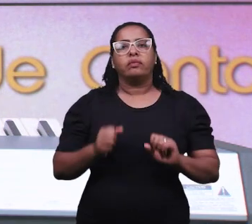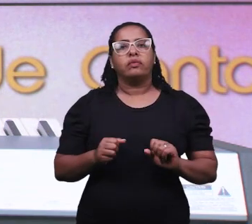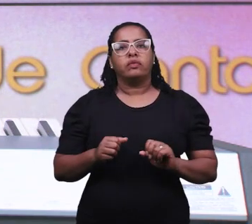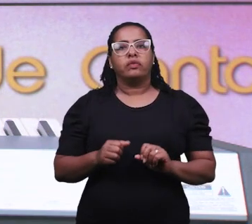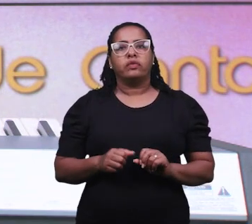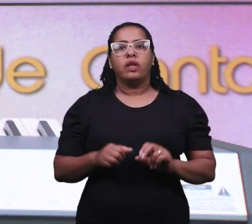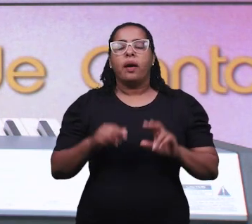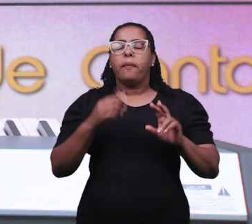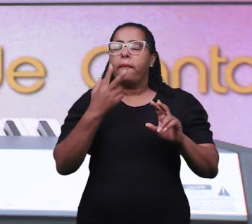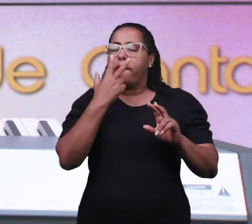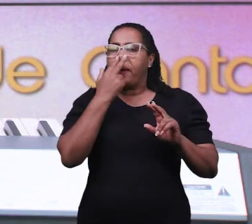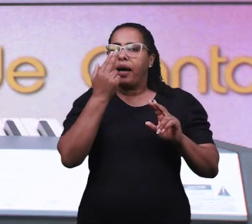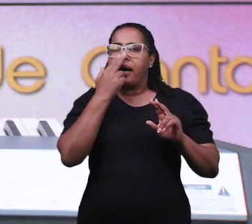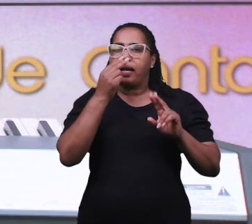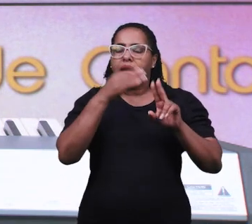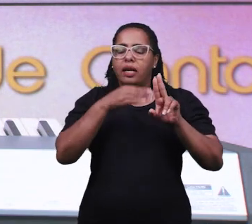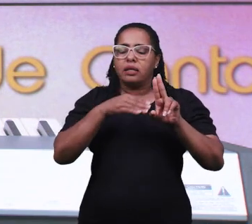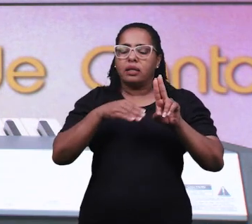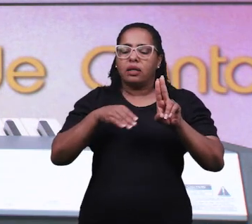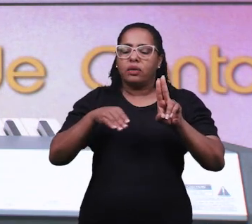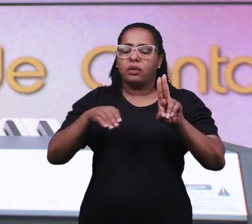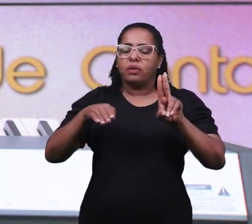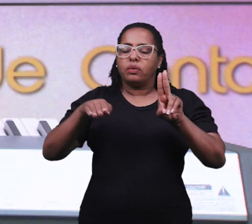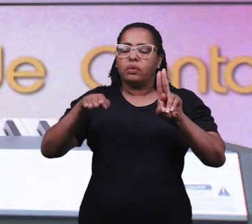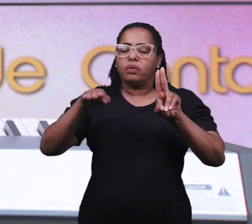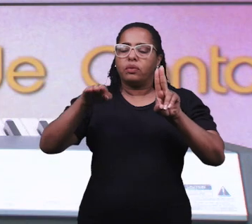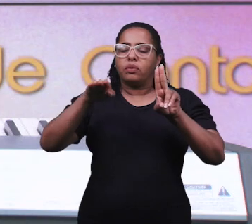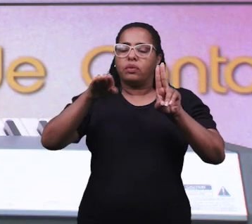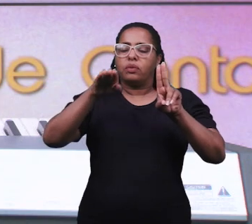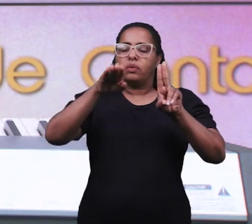É como se houvesse um giro.